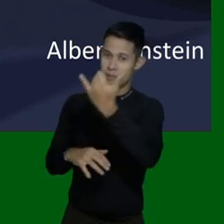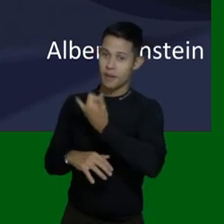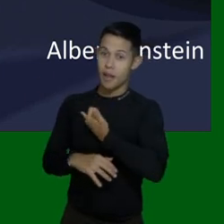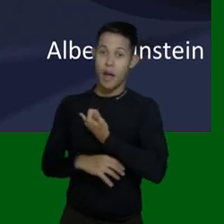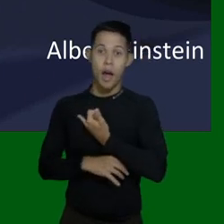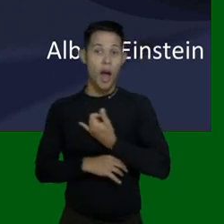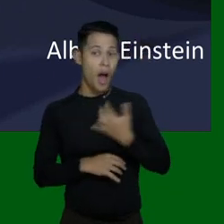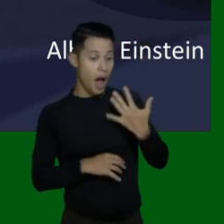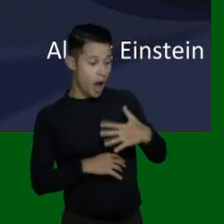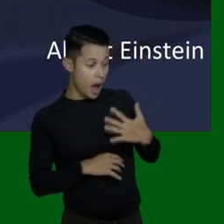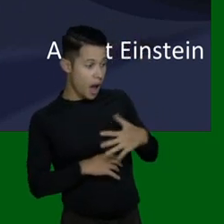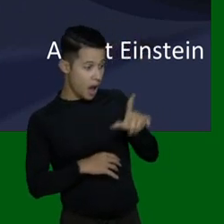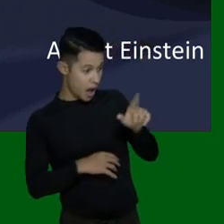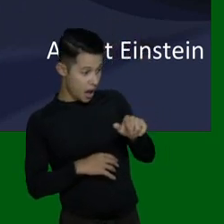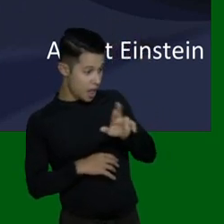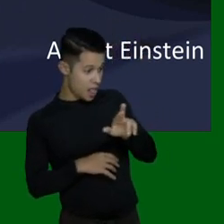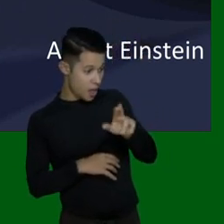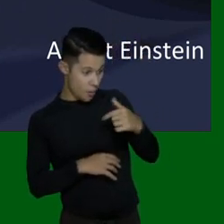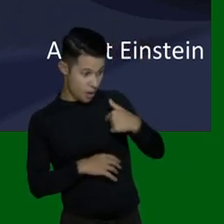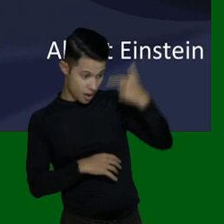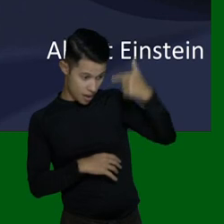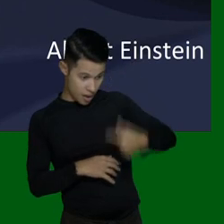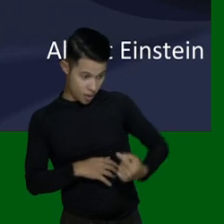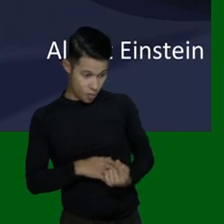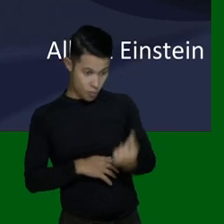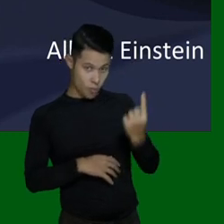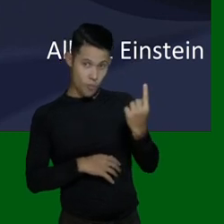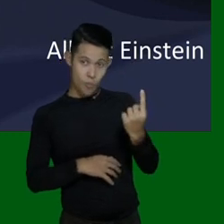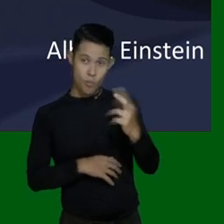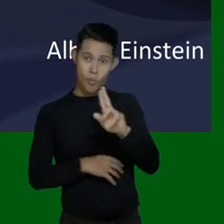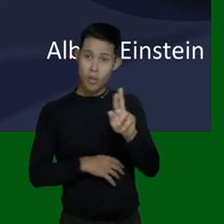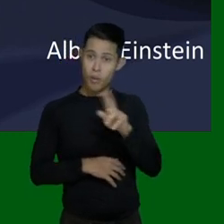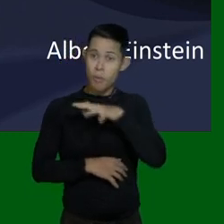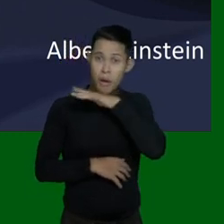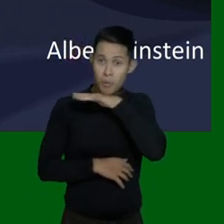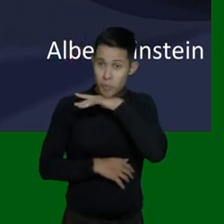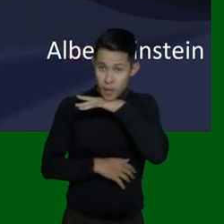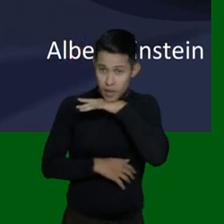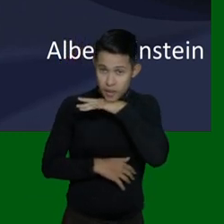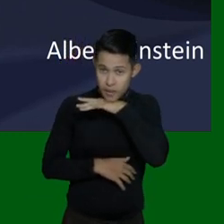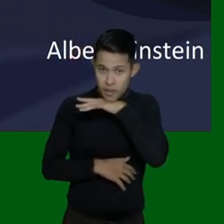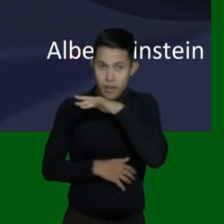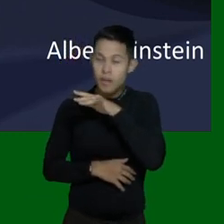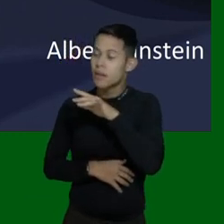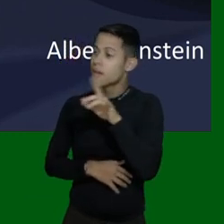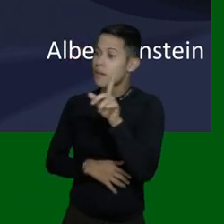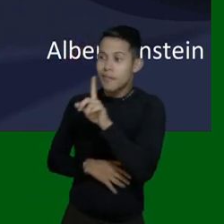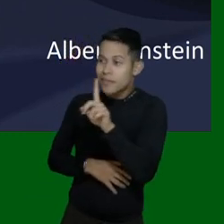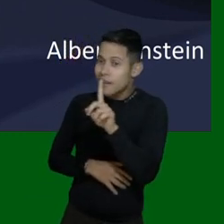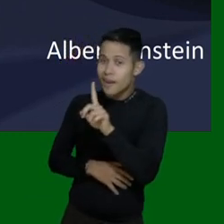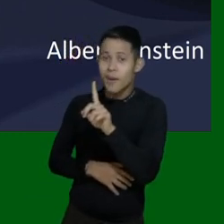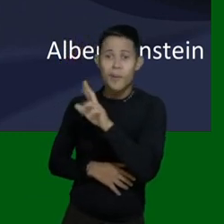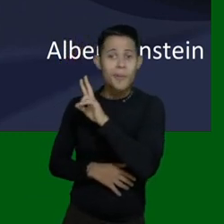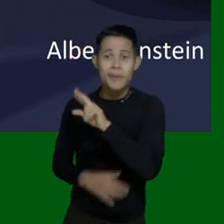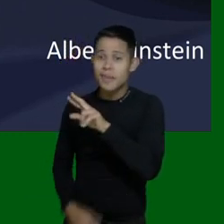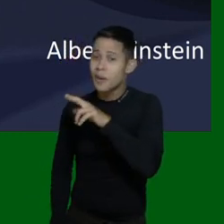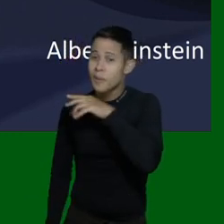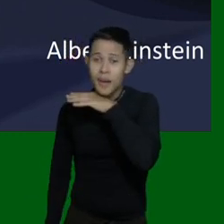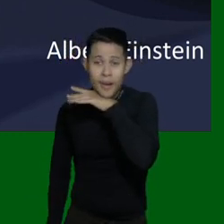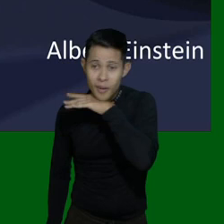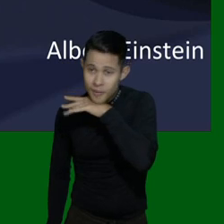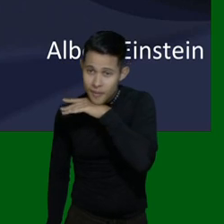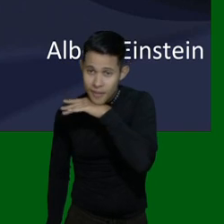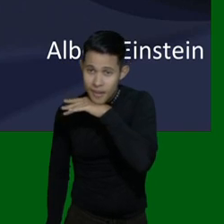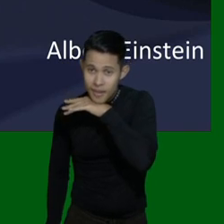tão ruim alguns dizem assim não é uma coisa ruim não não é uma coisa ruim olha